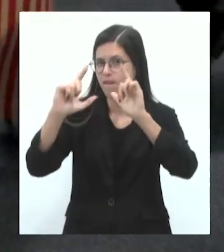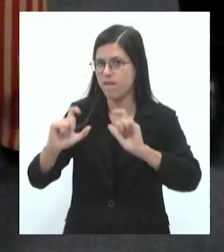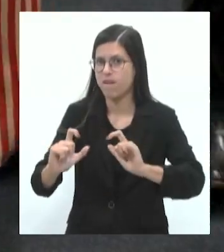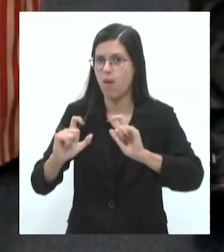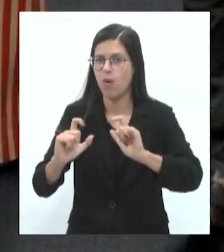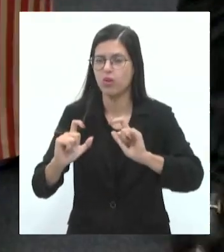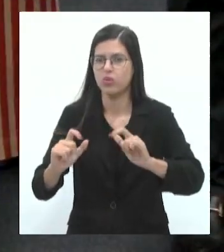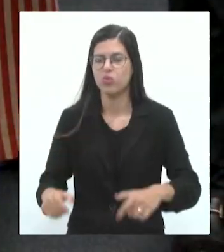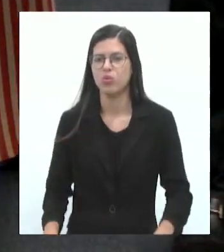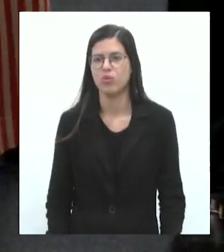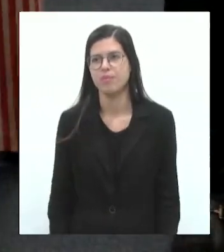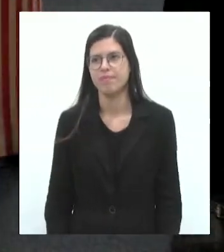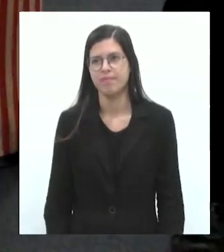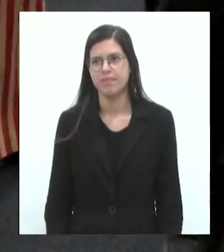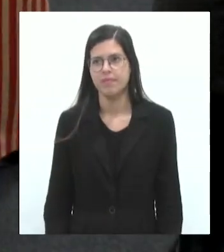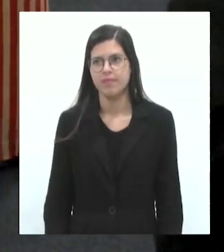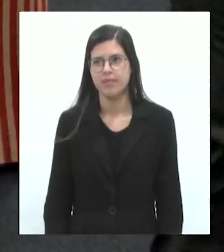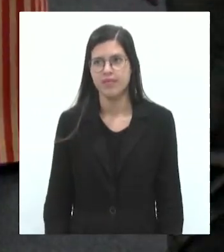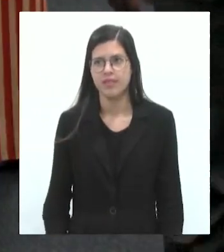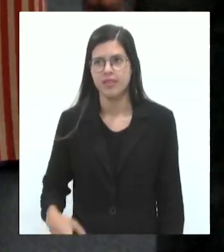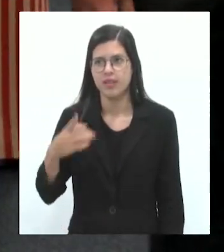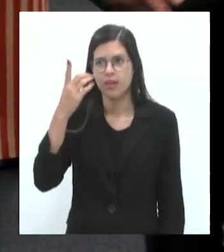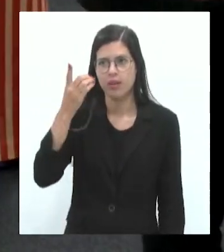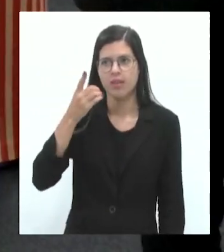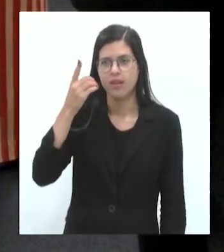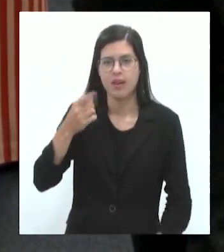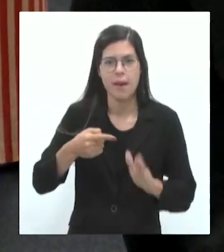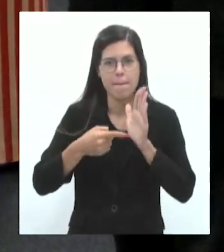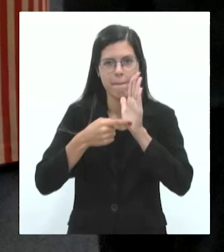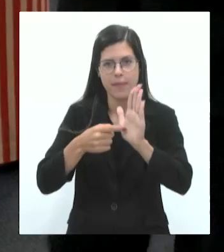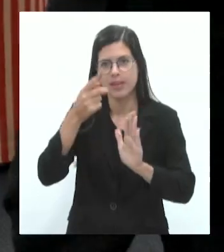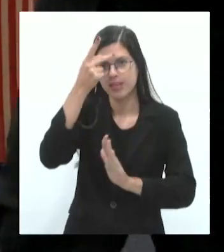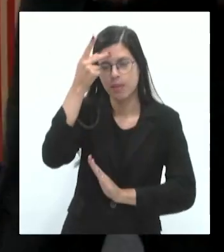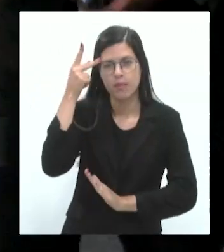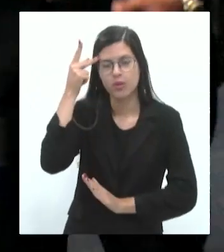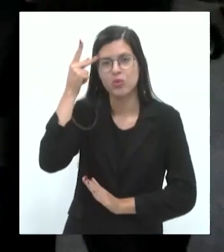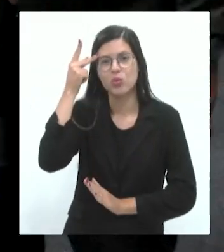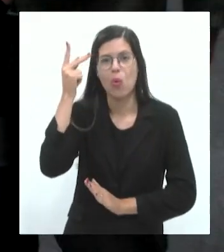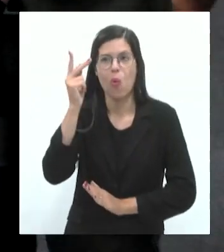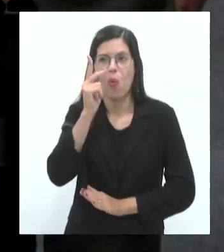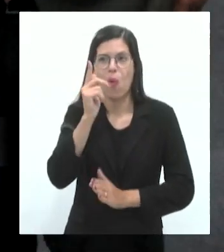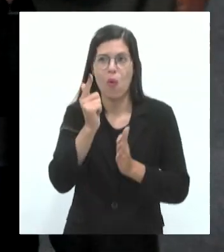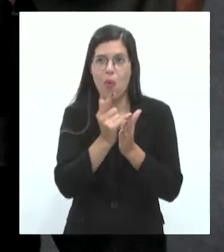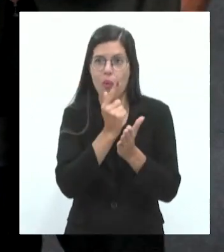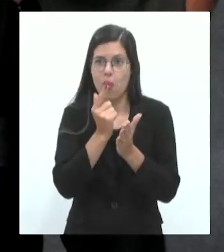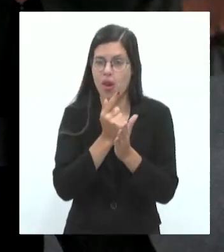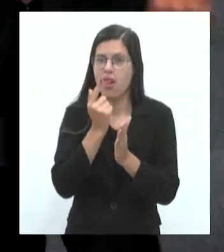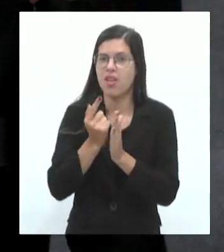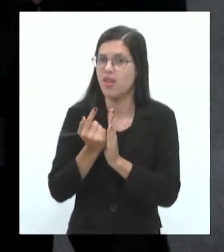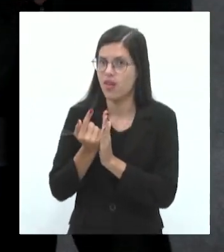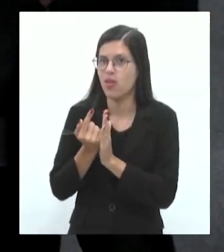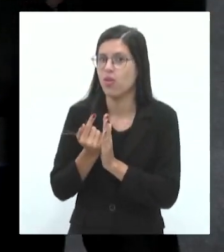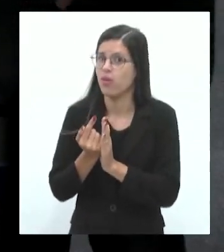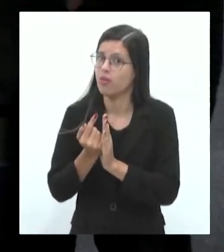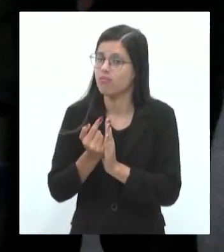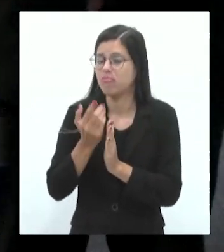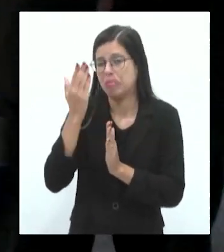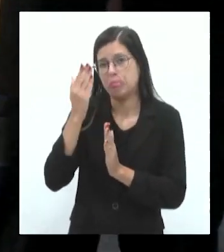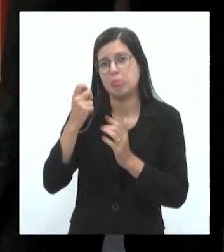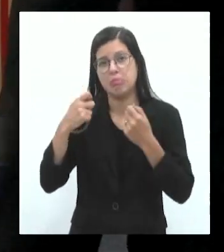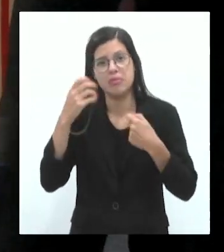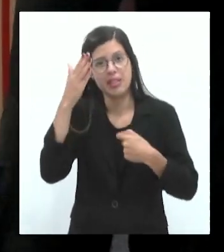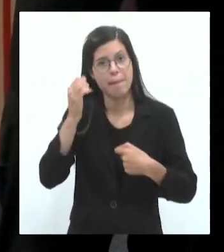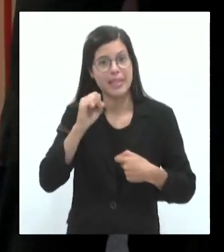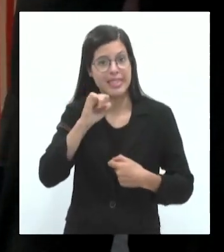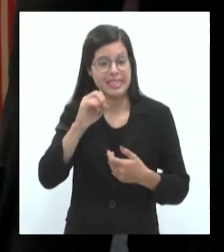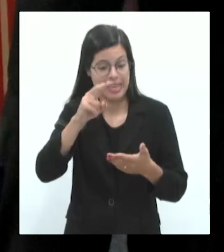Naquela foto, deputado Munir, que aparece a pessoa cheia de livro atrás, resta saber se as pessoas leram mesmo esses livros todos.